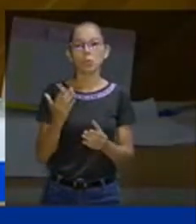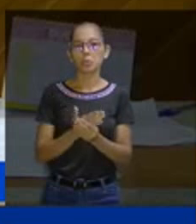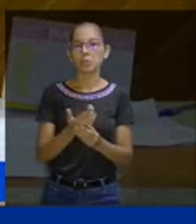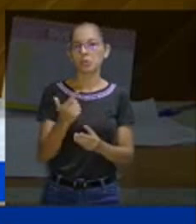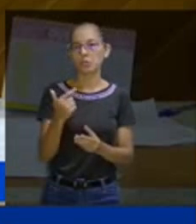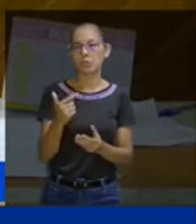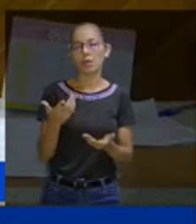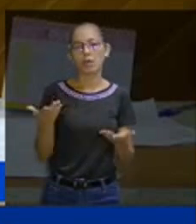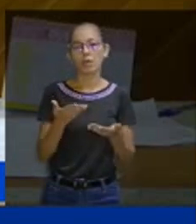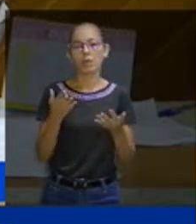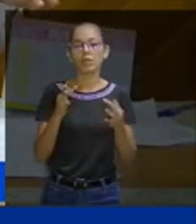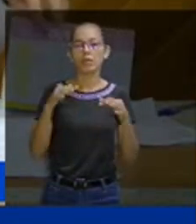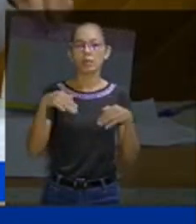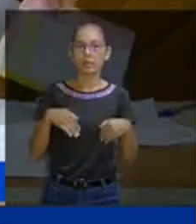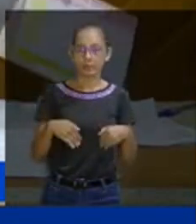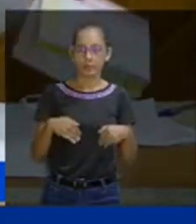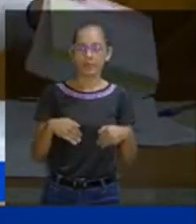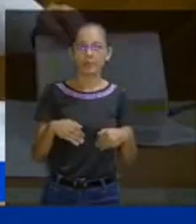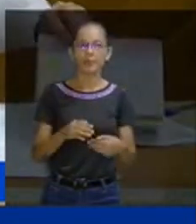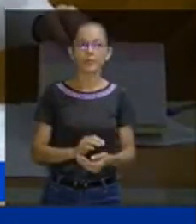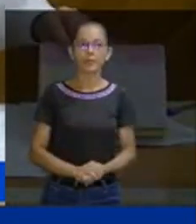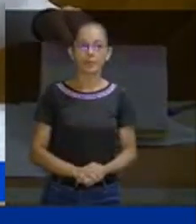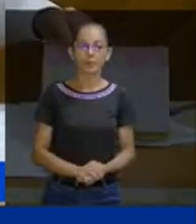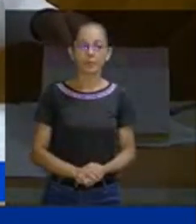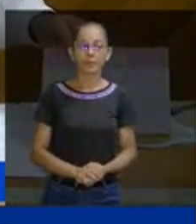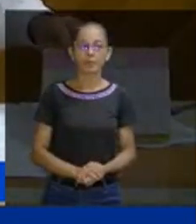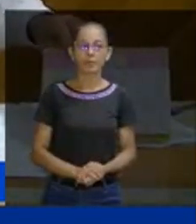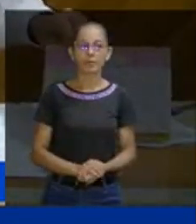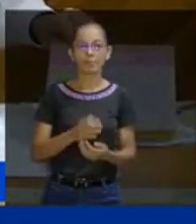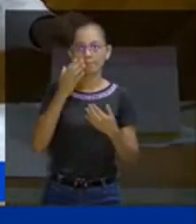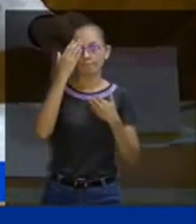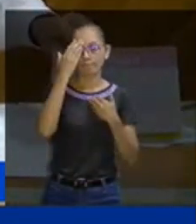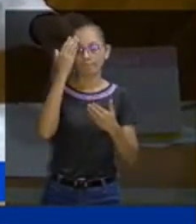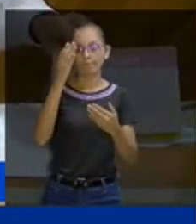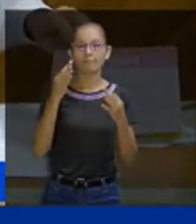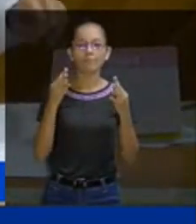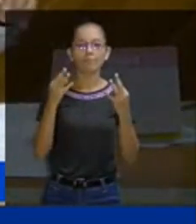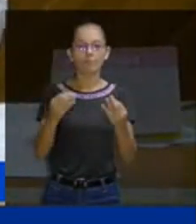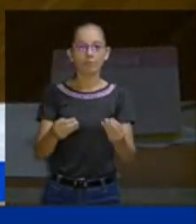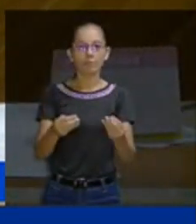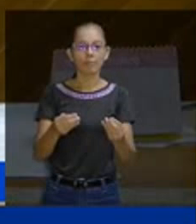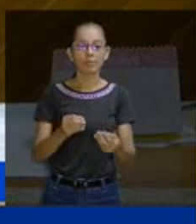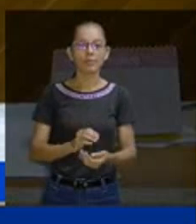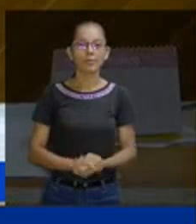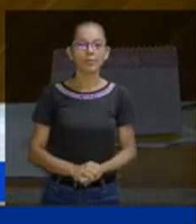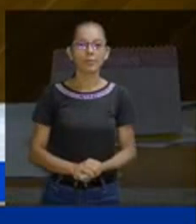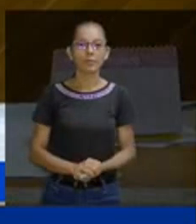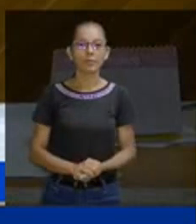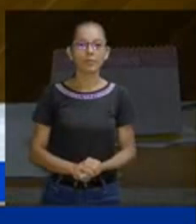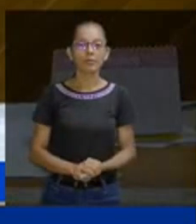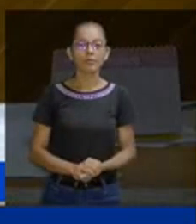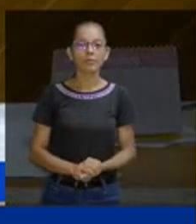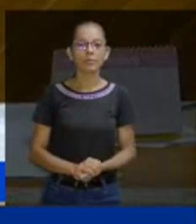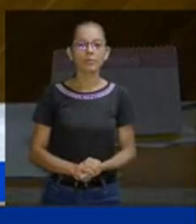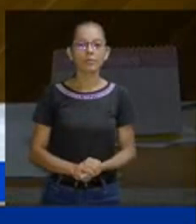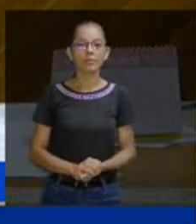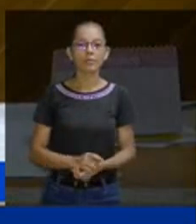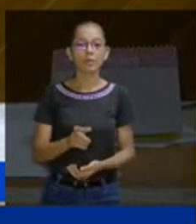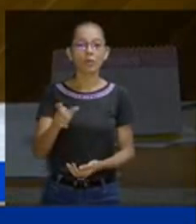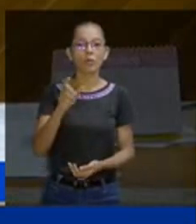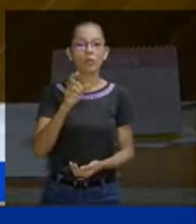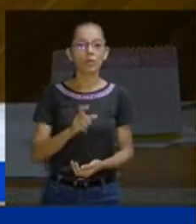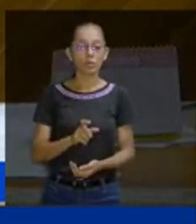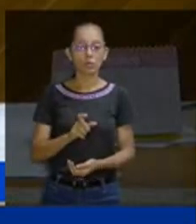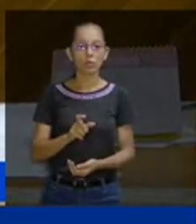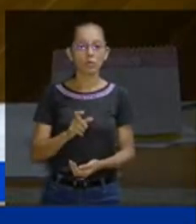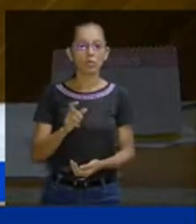declaro encerrada essa sessão, agradecendo a presença de todos e todas. E já os convoco para